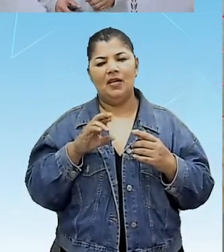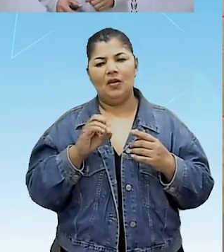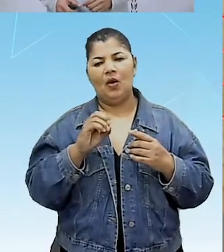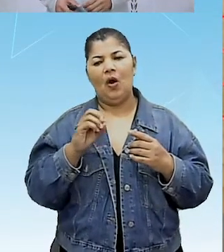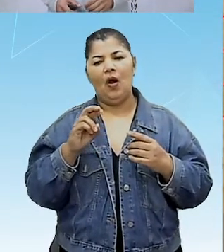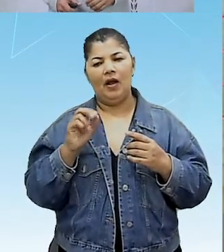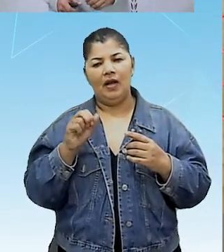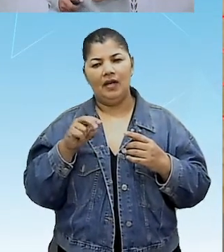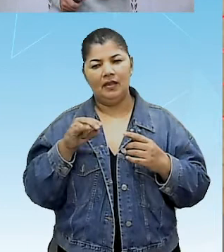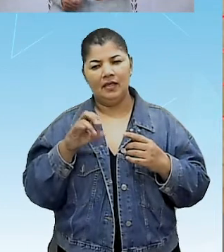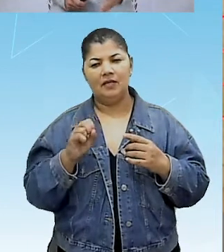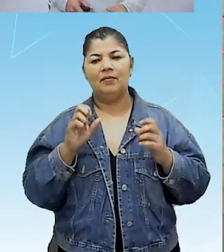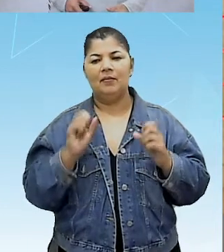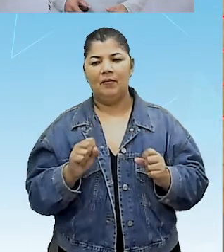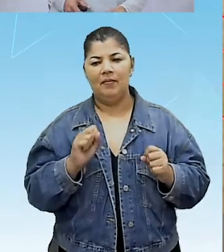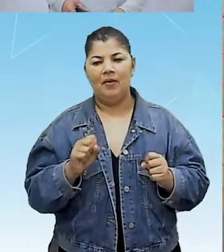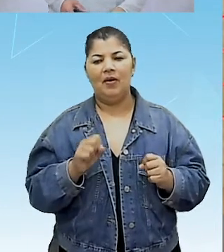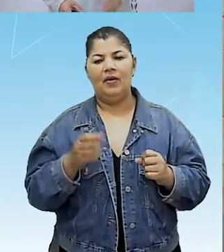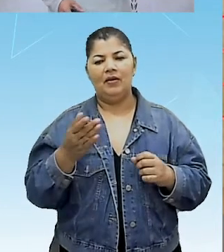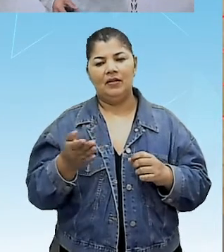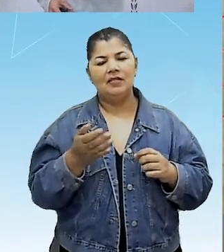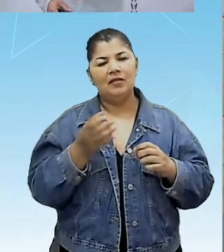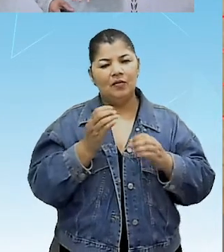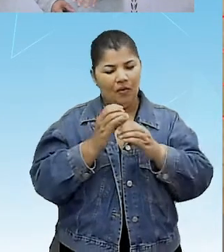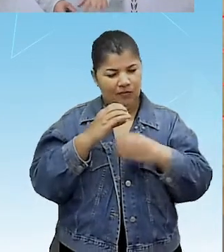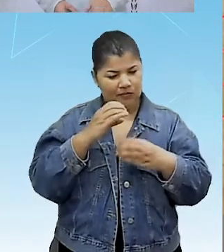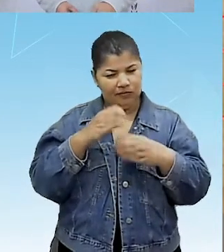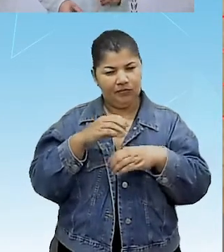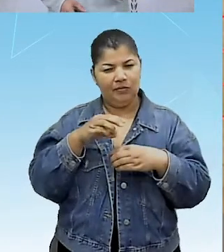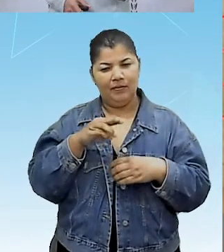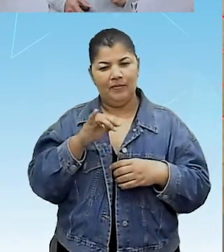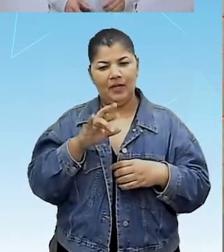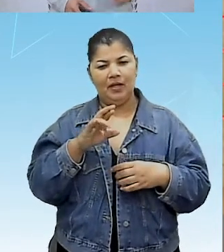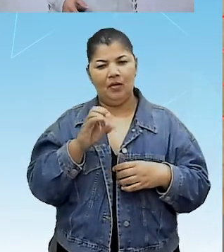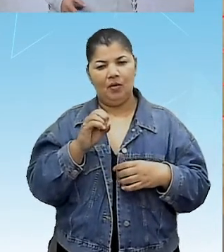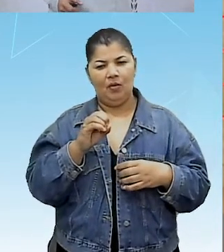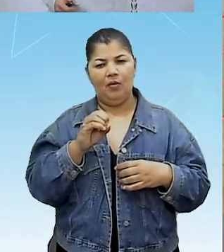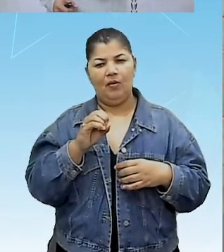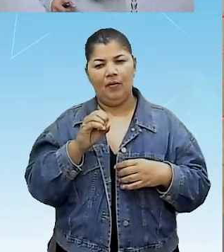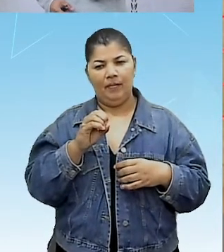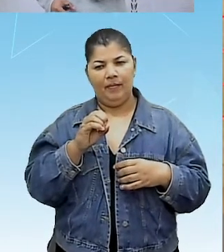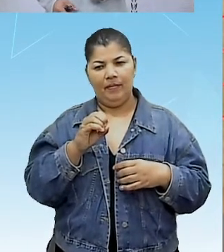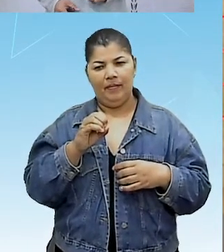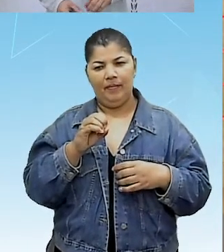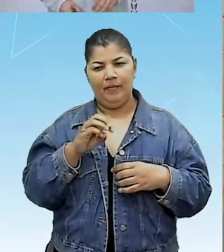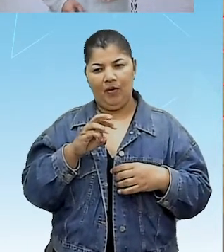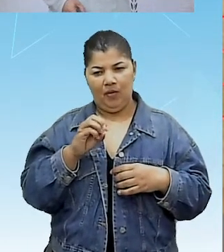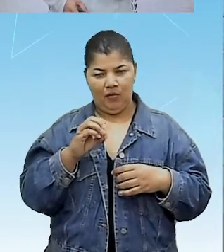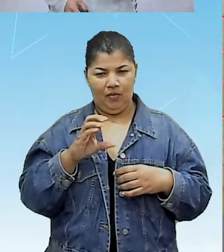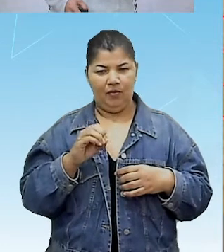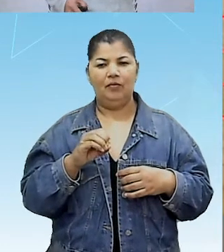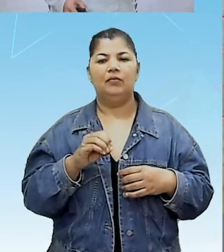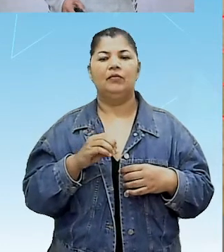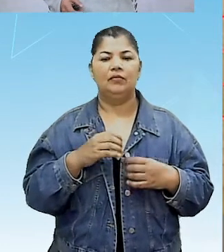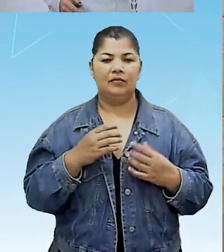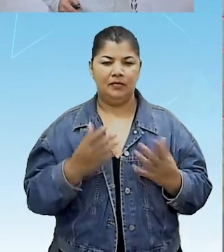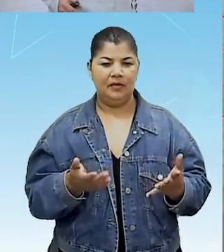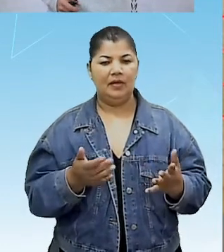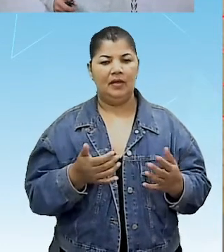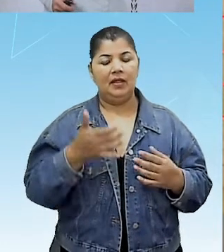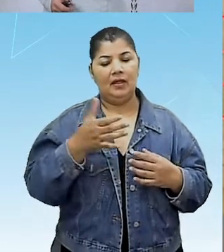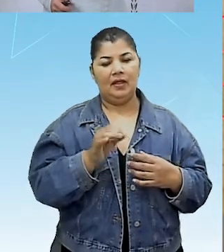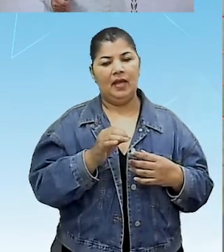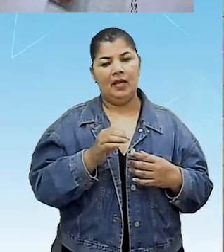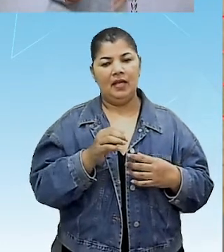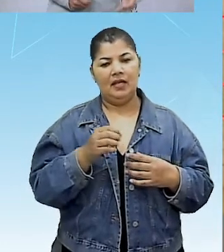unidade de medida do micrômetro, tá? Que é esse símbolo aí, ó. E aí, que equivale a 10 elevado a